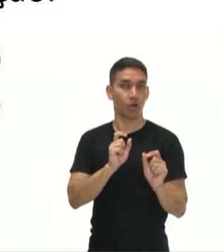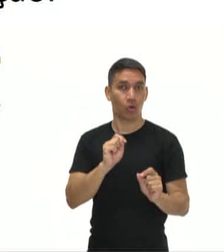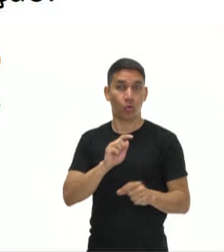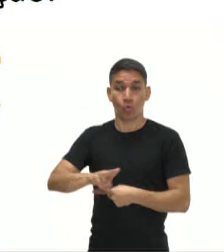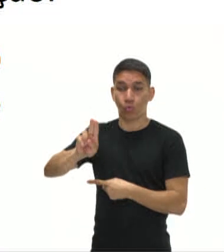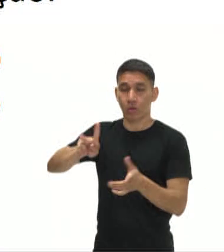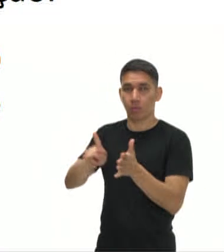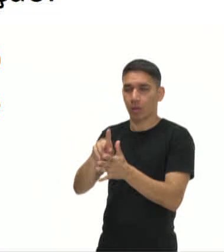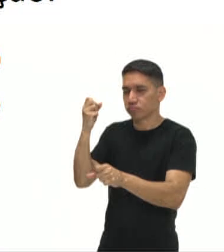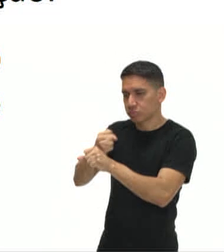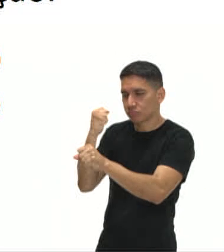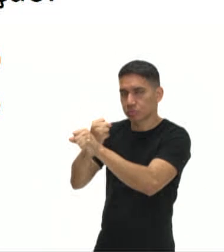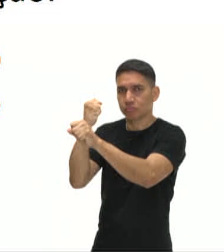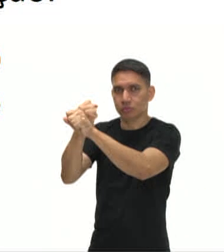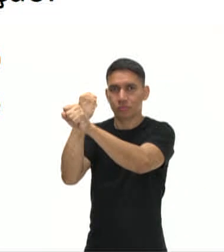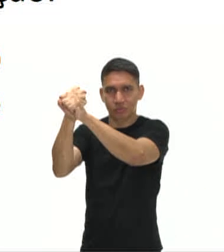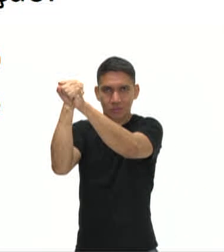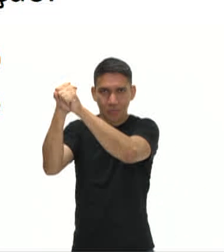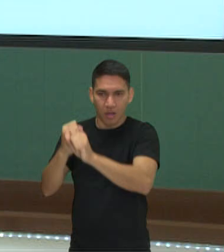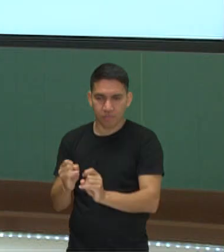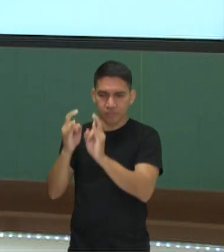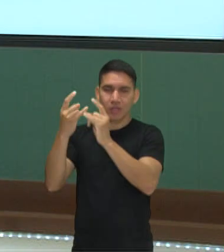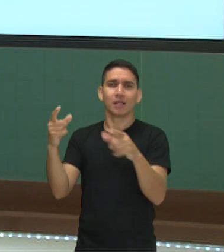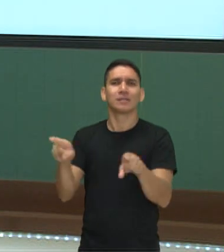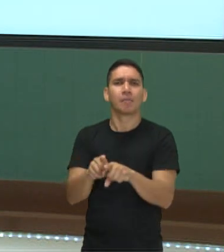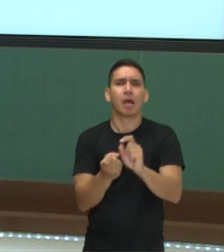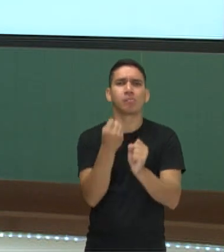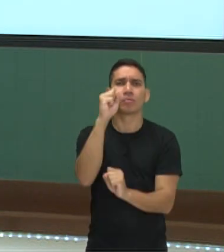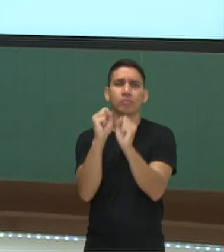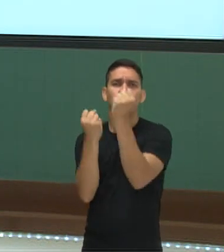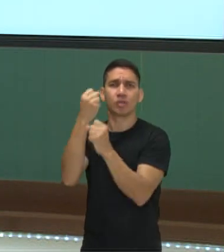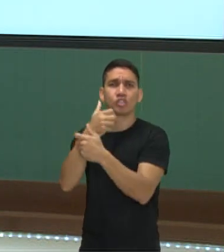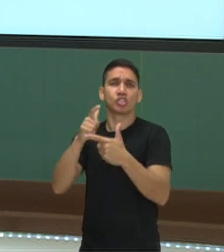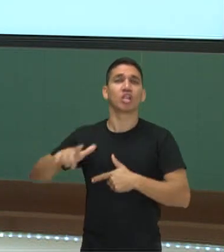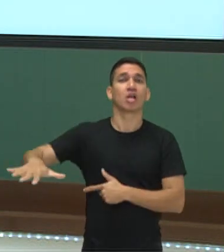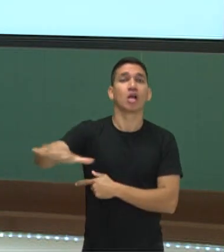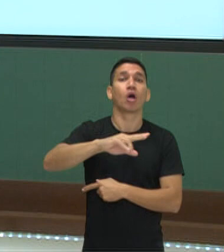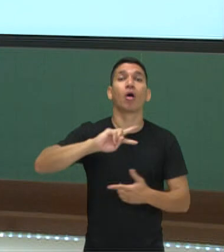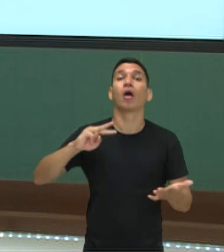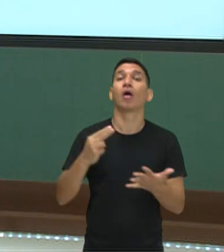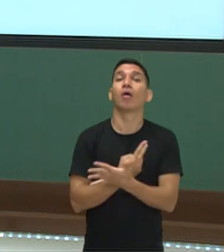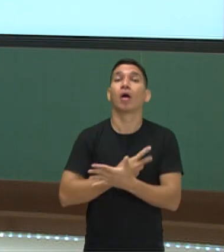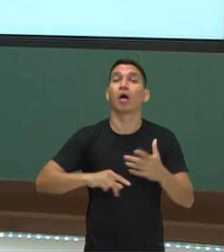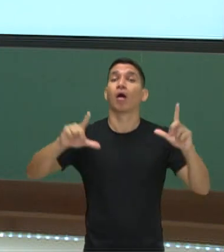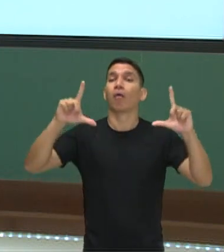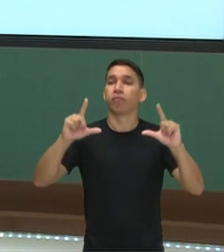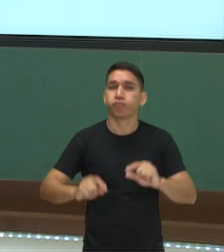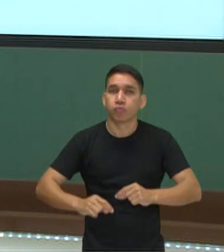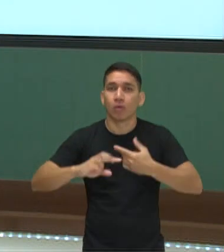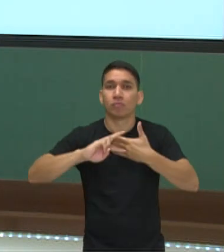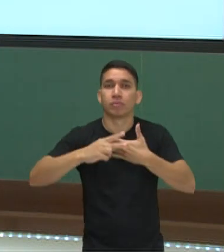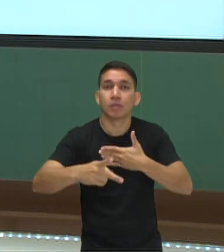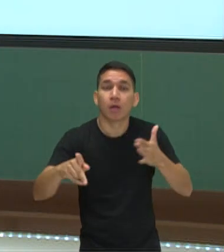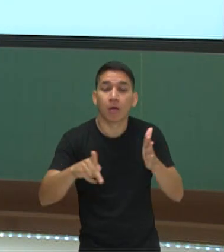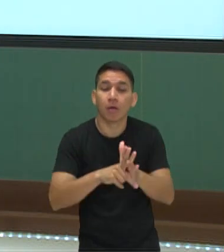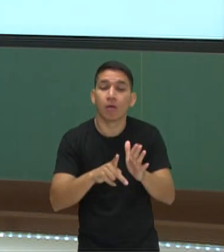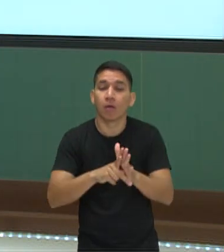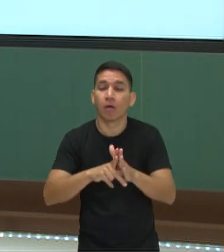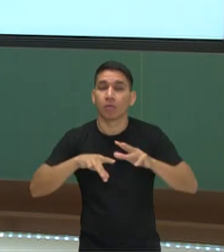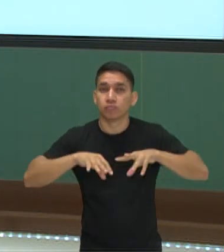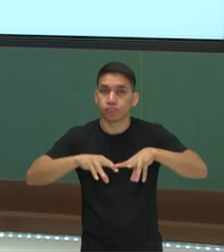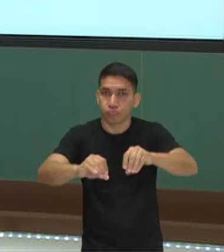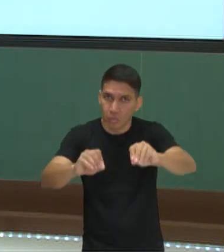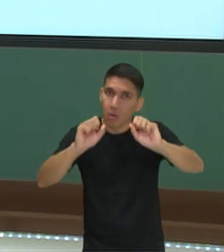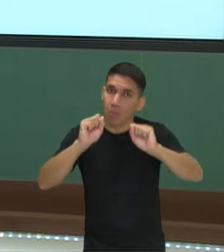construção civil e as indústrias em geral. Então, tem menos impacto do solo, porque nós não estamos usando a matéria-prima